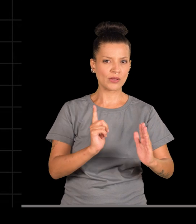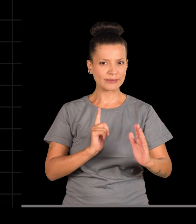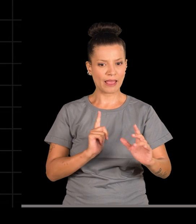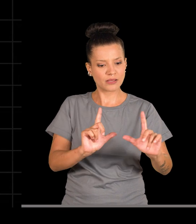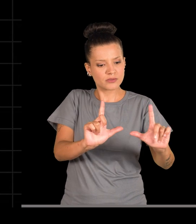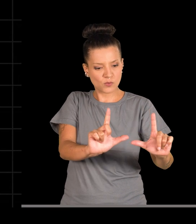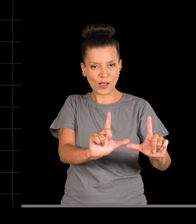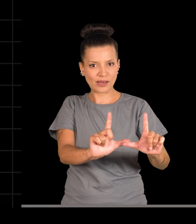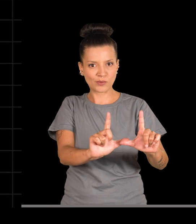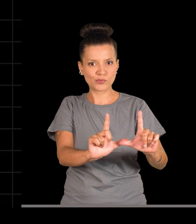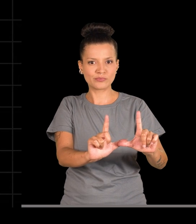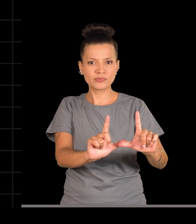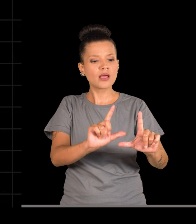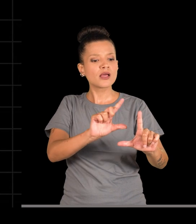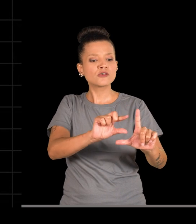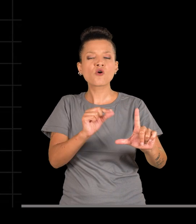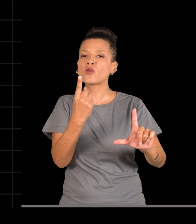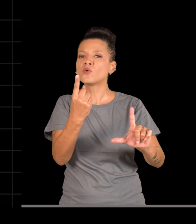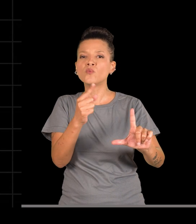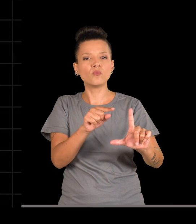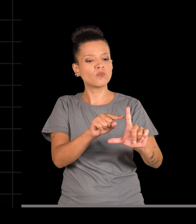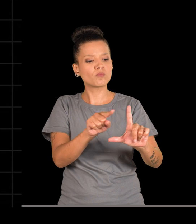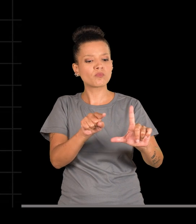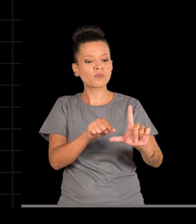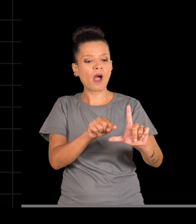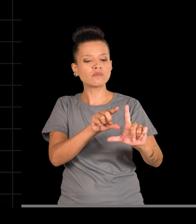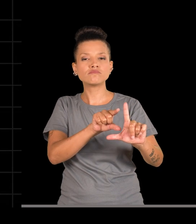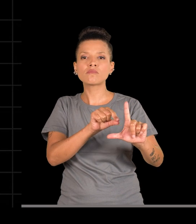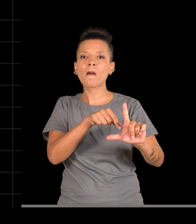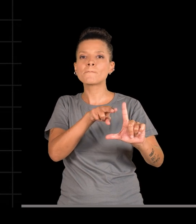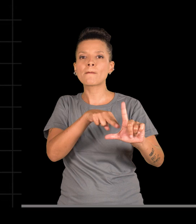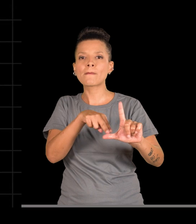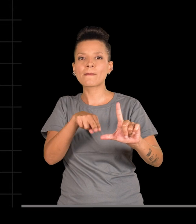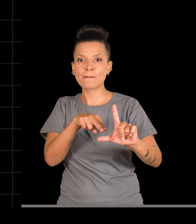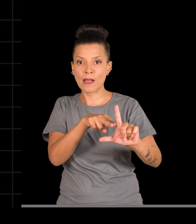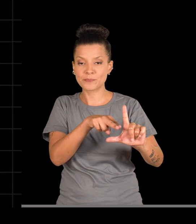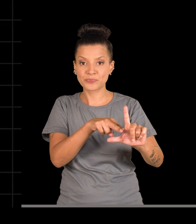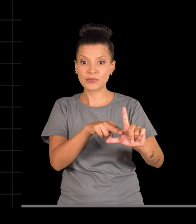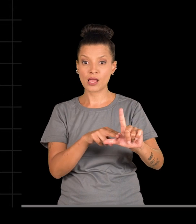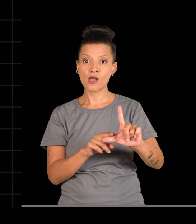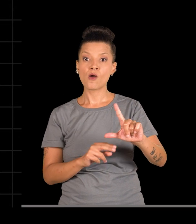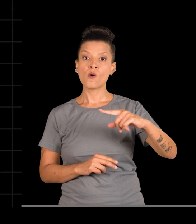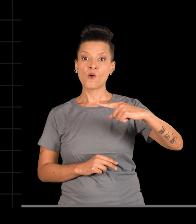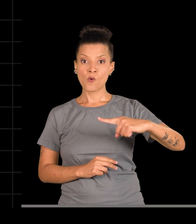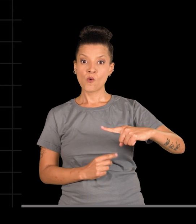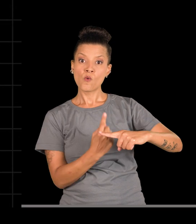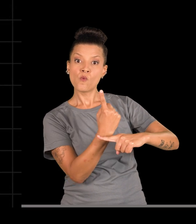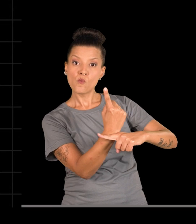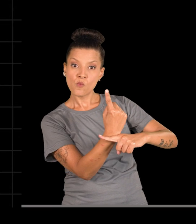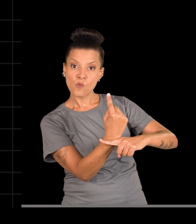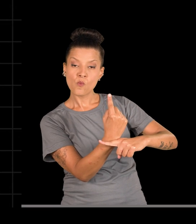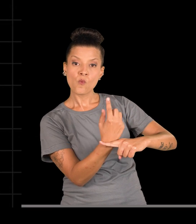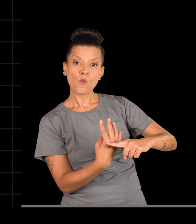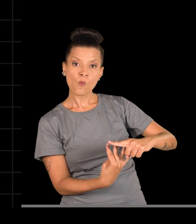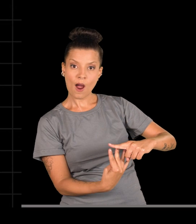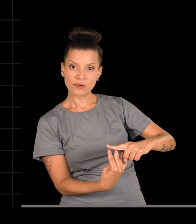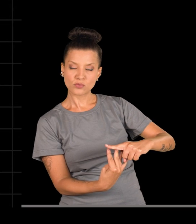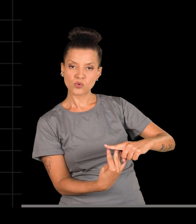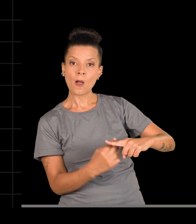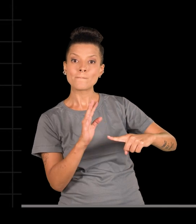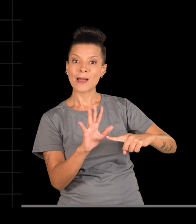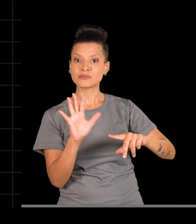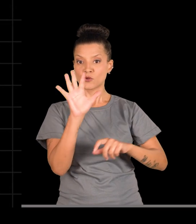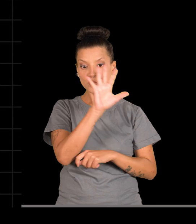figura idêntica àquela inicial ali e pintar mais uma partezinha dela, digamos assim, né? Eu pintei aqui 1/4 dessa